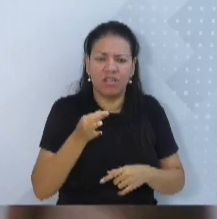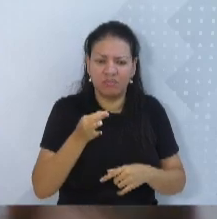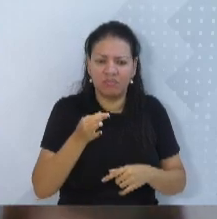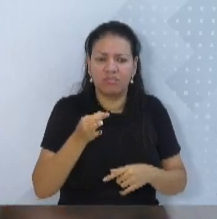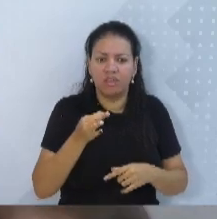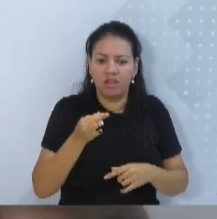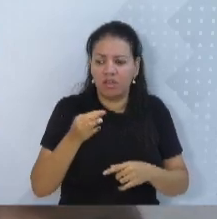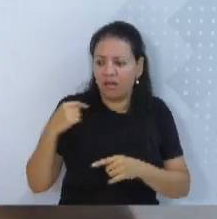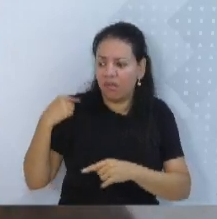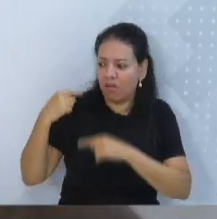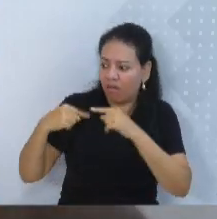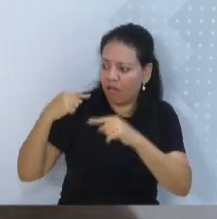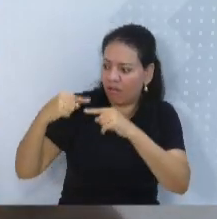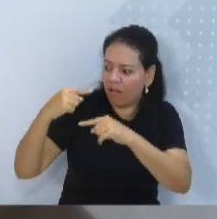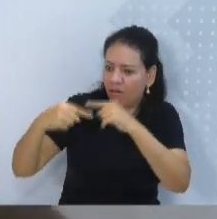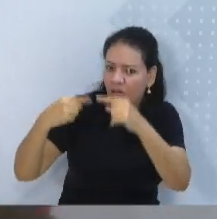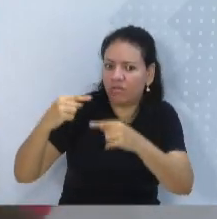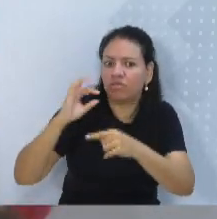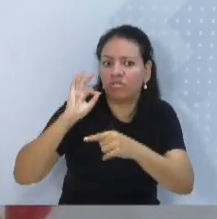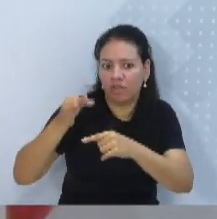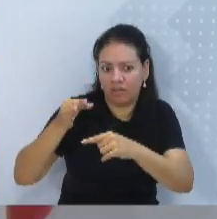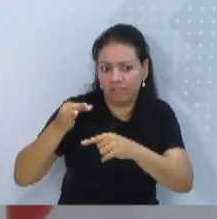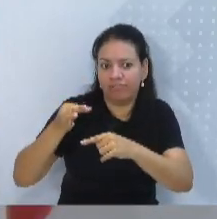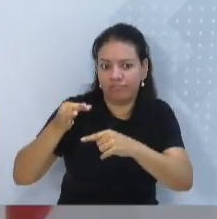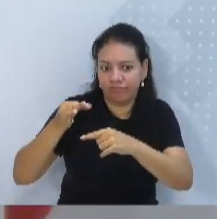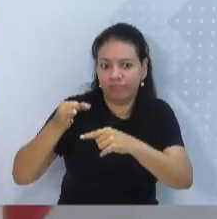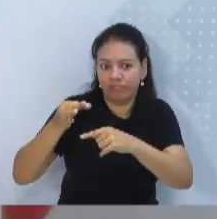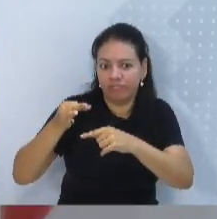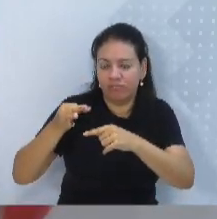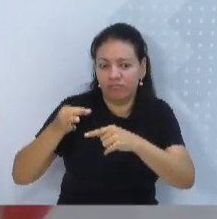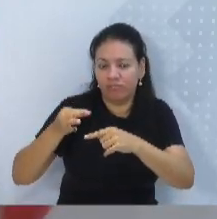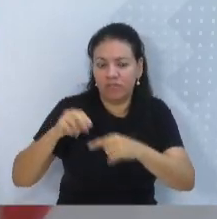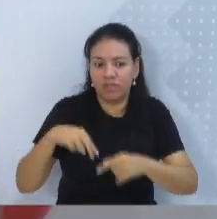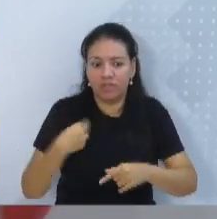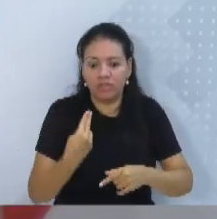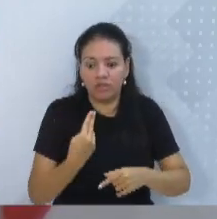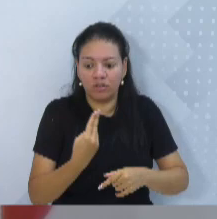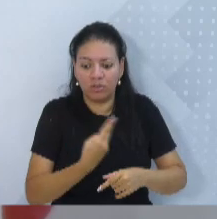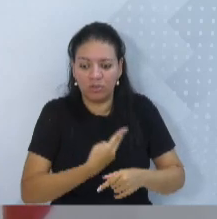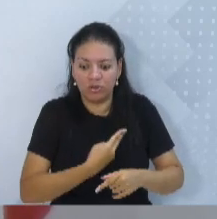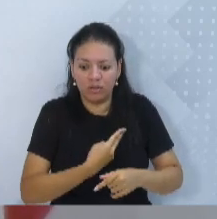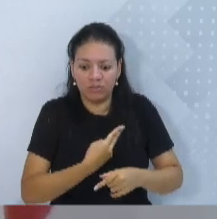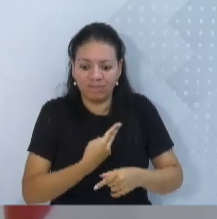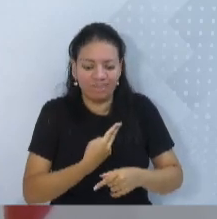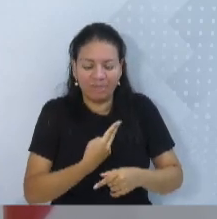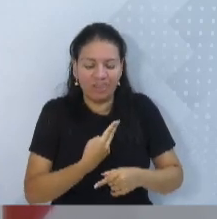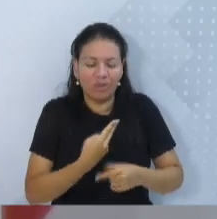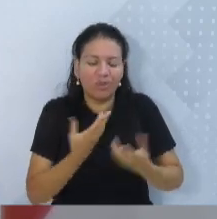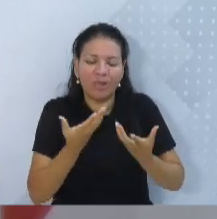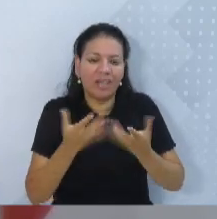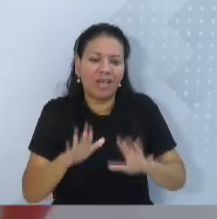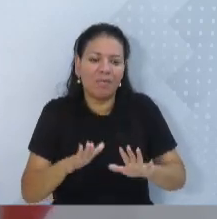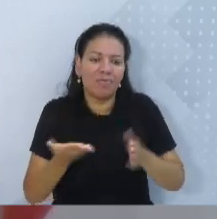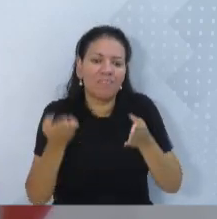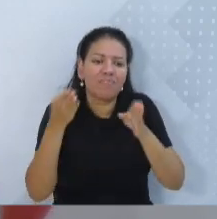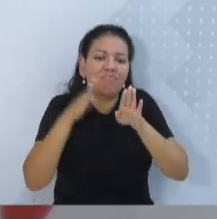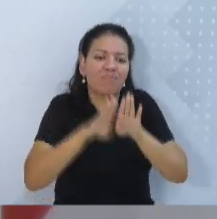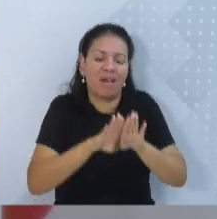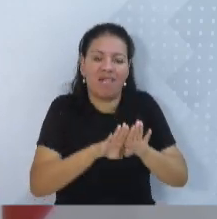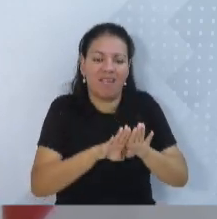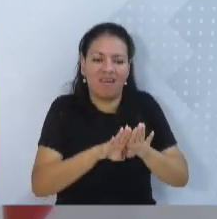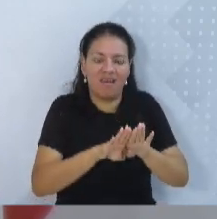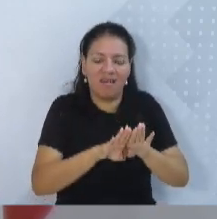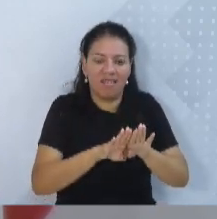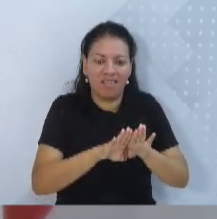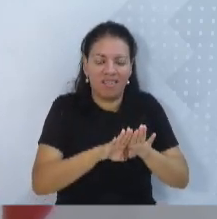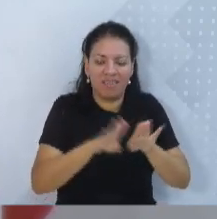percurso uma estrada aí bem longa né então o que a gente menos precisa de uma porta fechada e